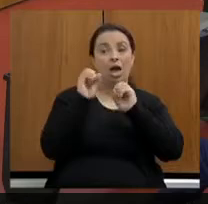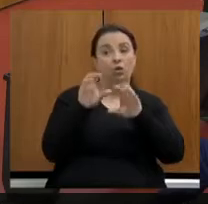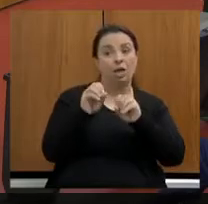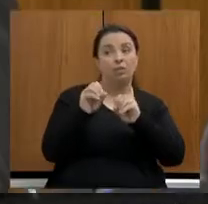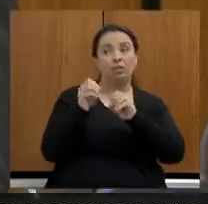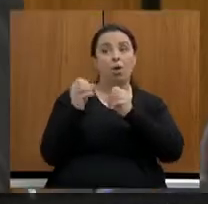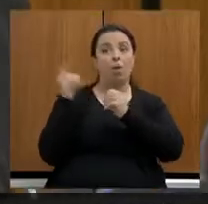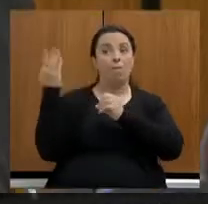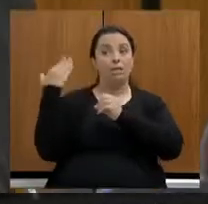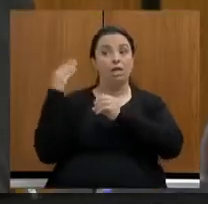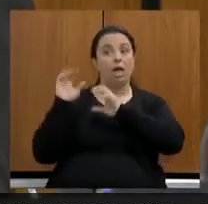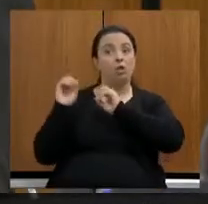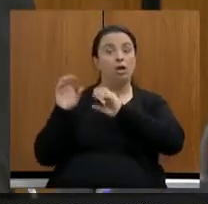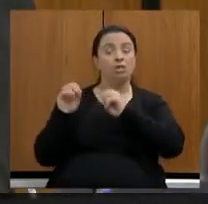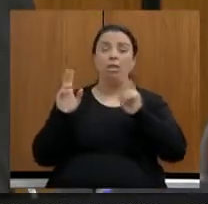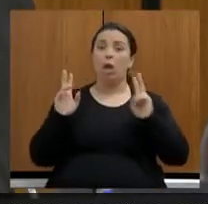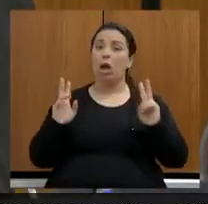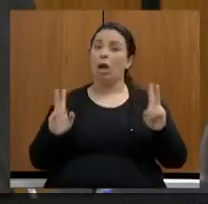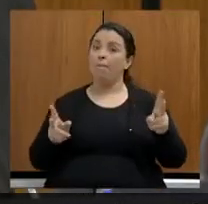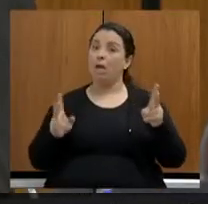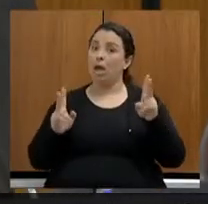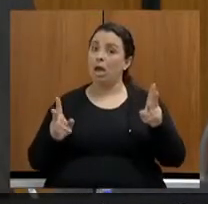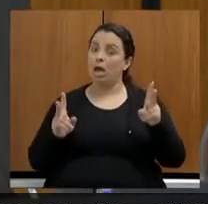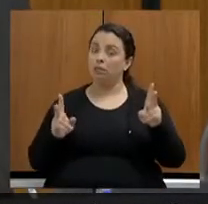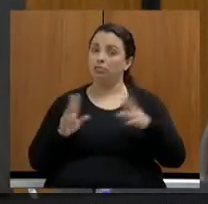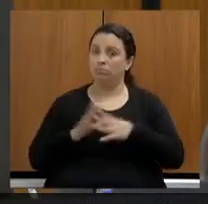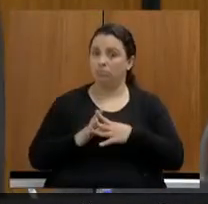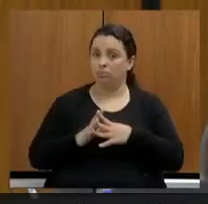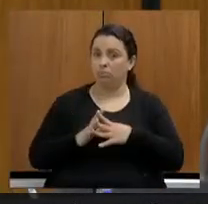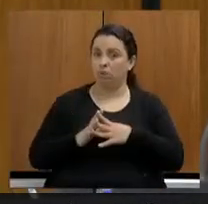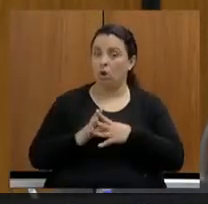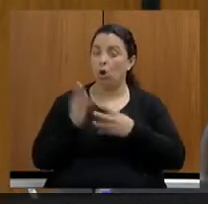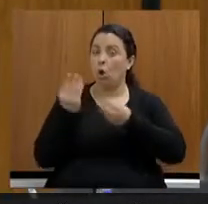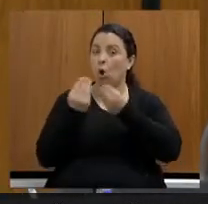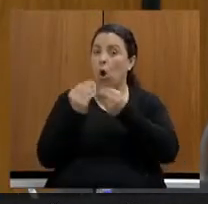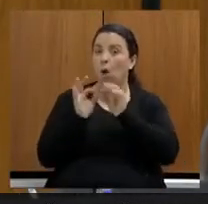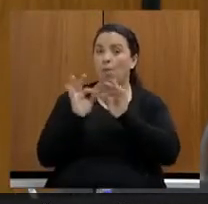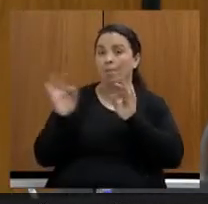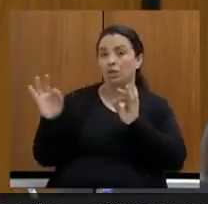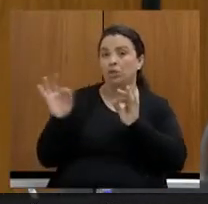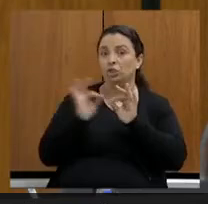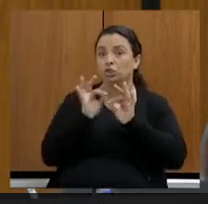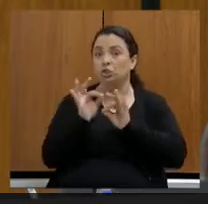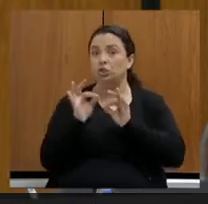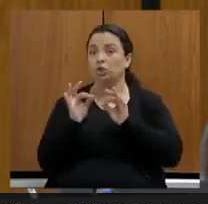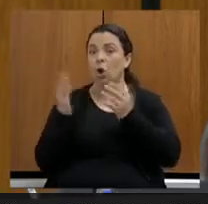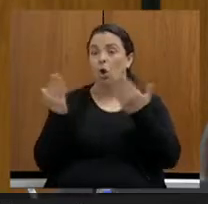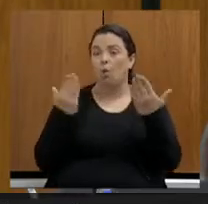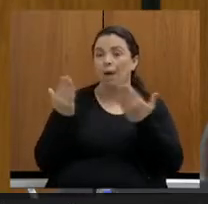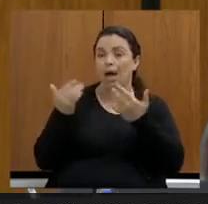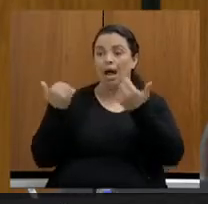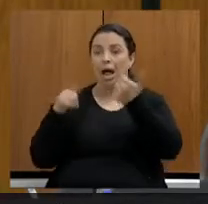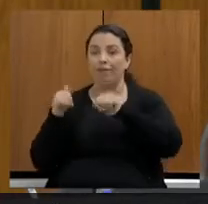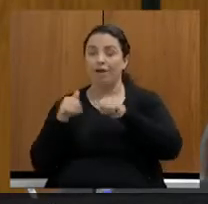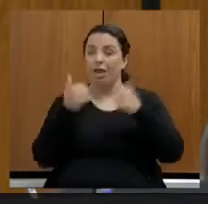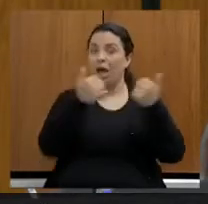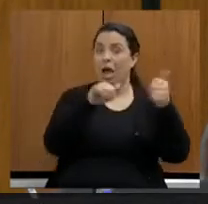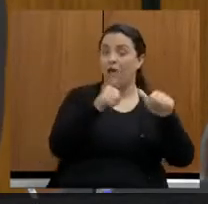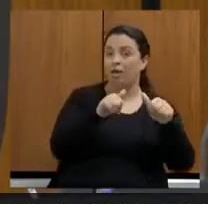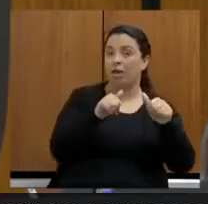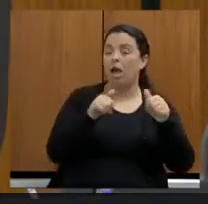é a régua que mediu a educação do governo Pimentel e a régua está emitir medindo a educação do governo